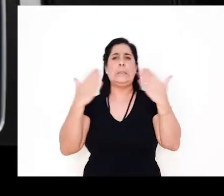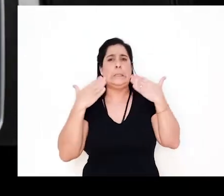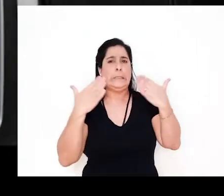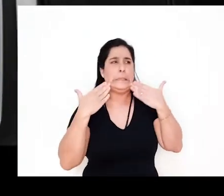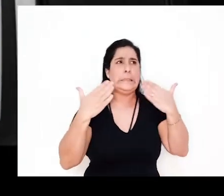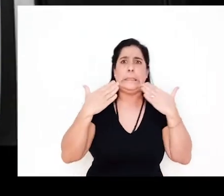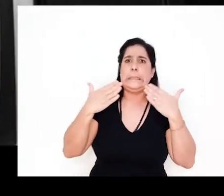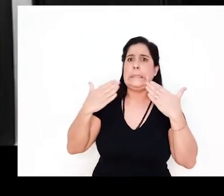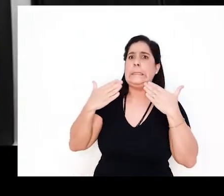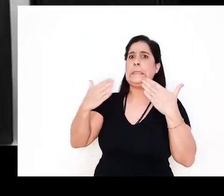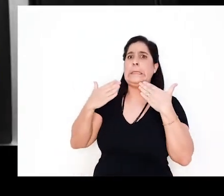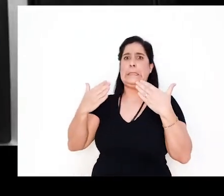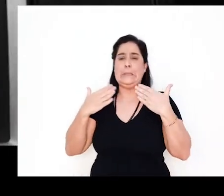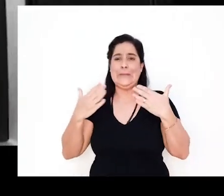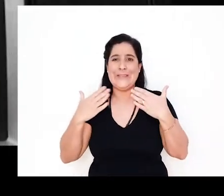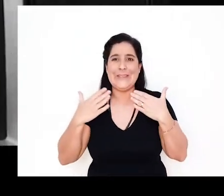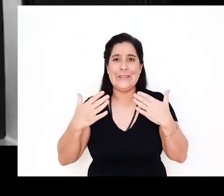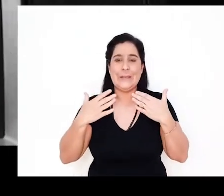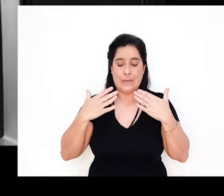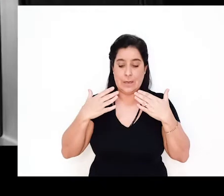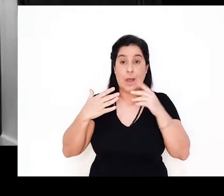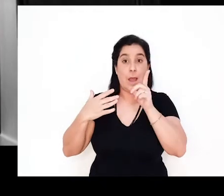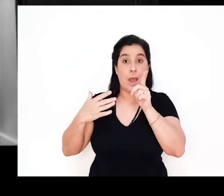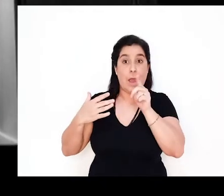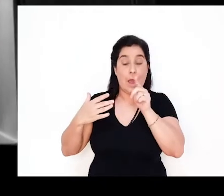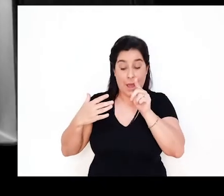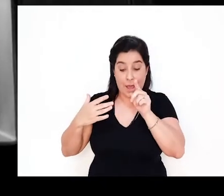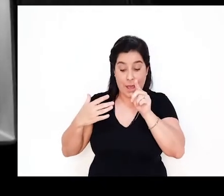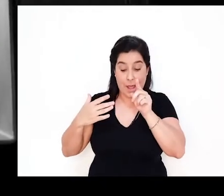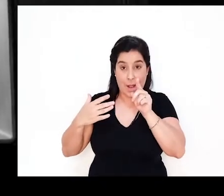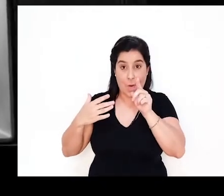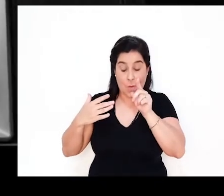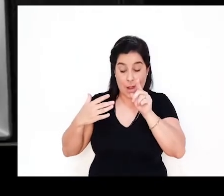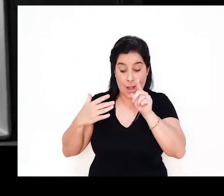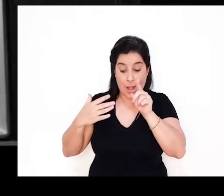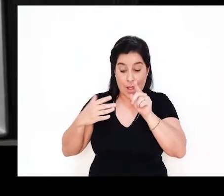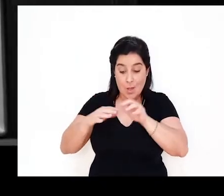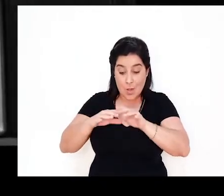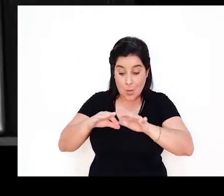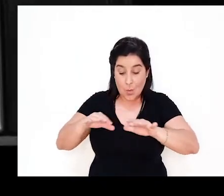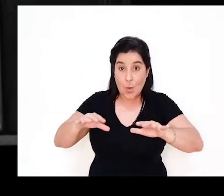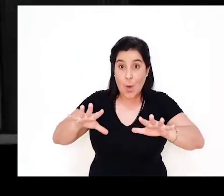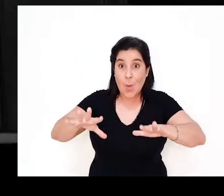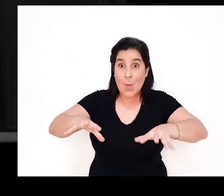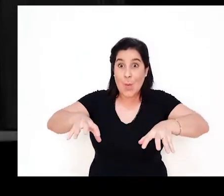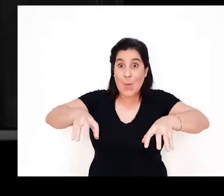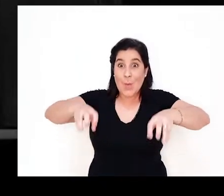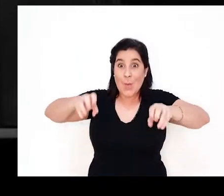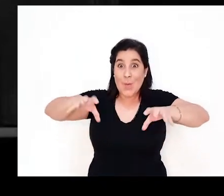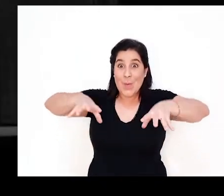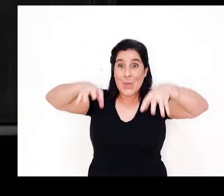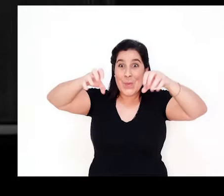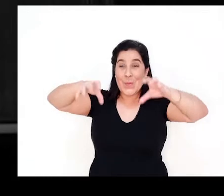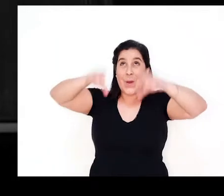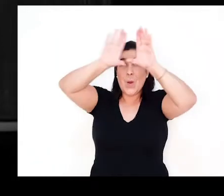calor de um clima intimamente tropical, essa água que era líquida volta às nuvens como forma de vapor. E lá